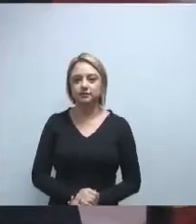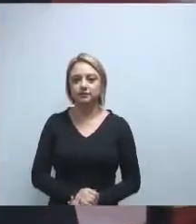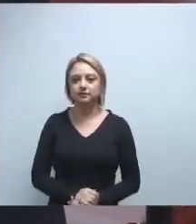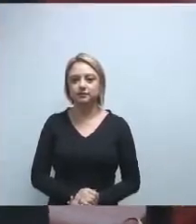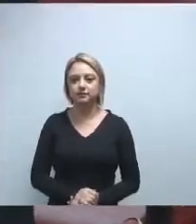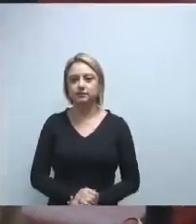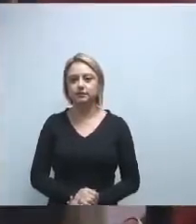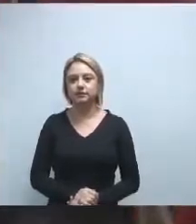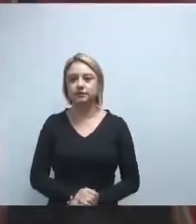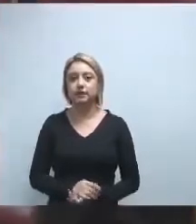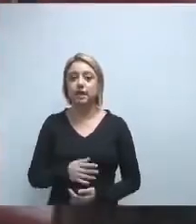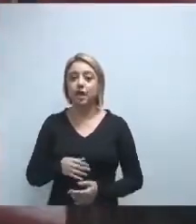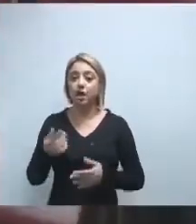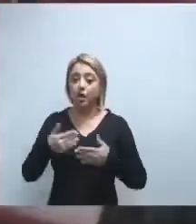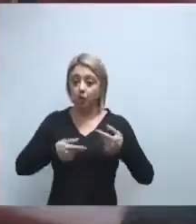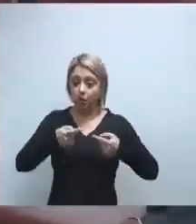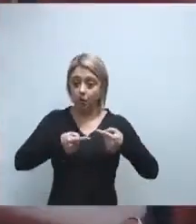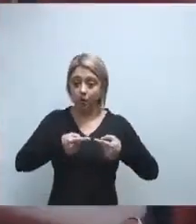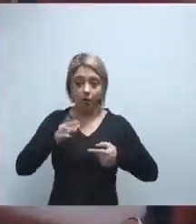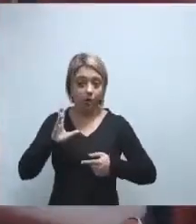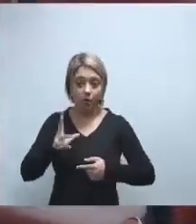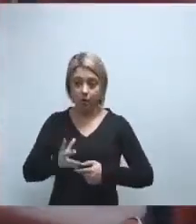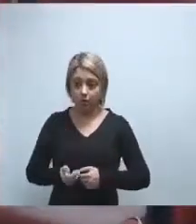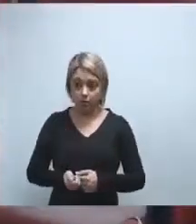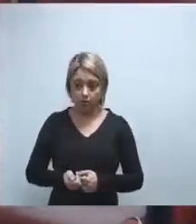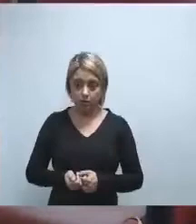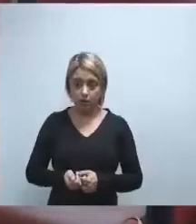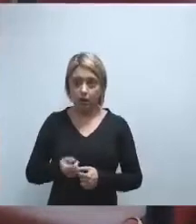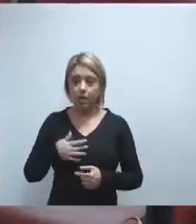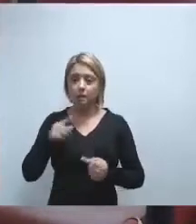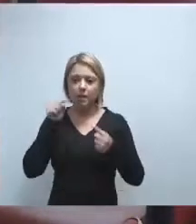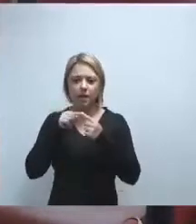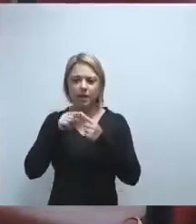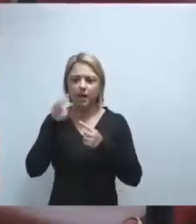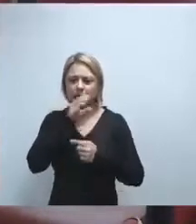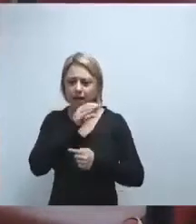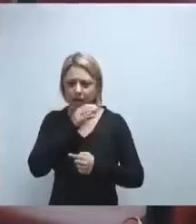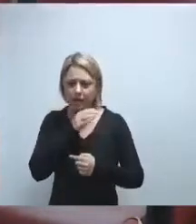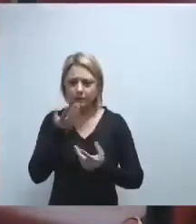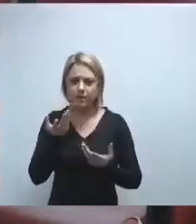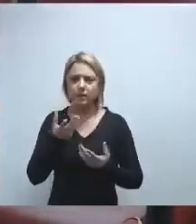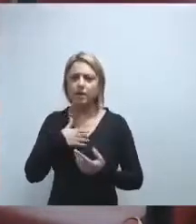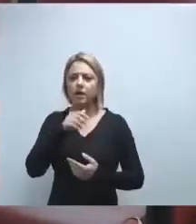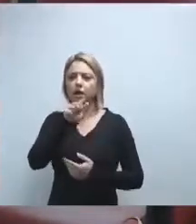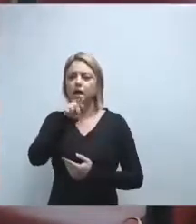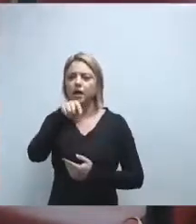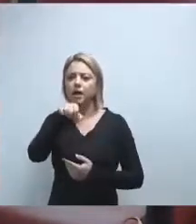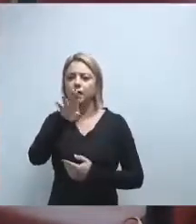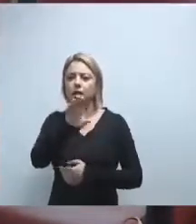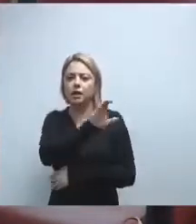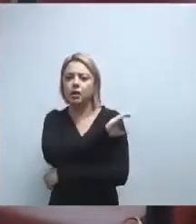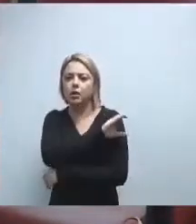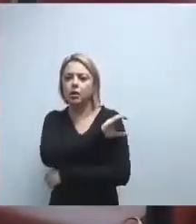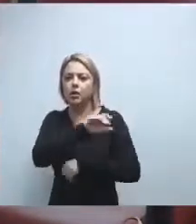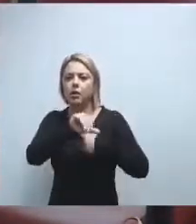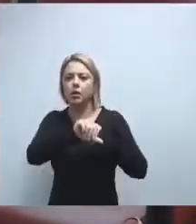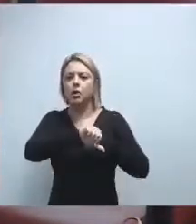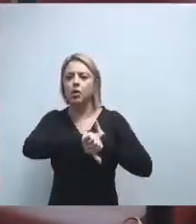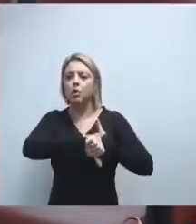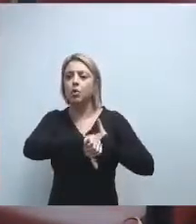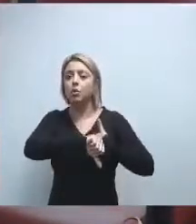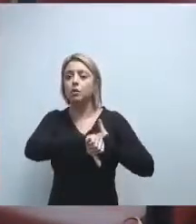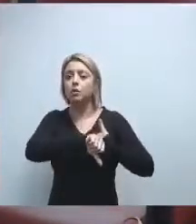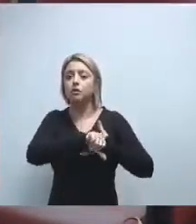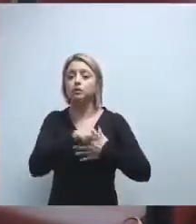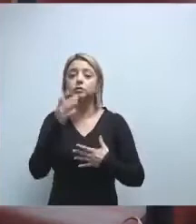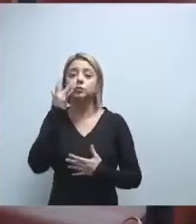as quais concordo integralmente é que só o banheiro bem objetivas ou andré claro que atualmente corre na atuação criminal do ministério público